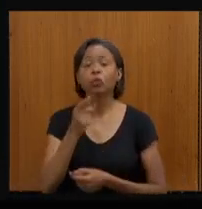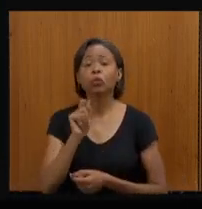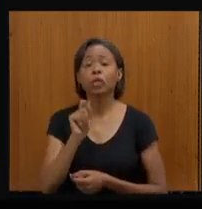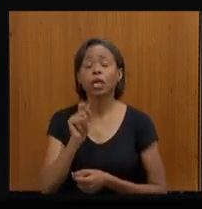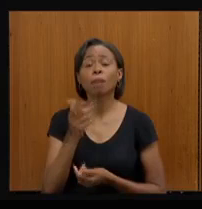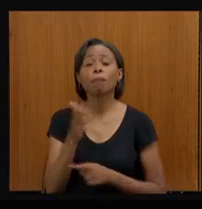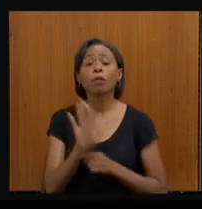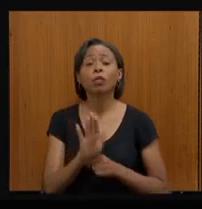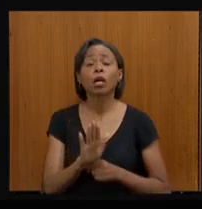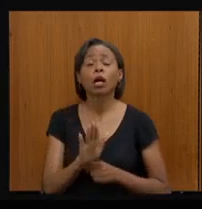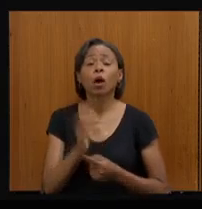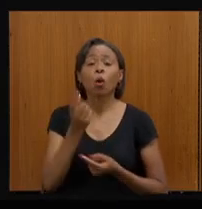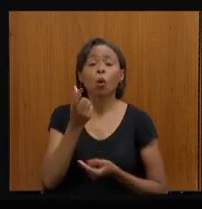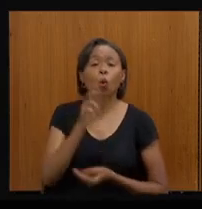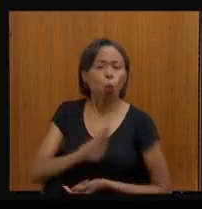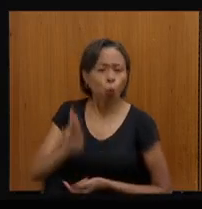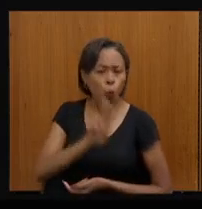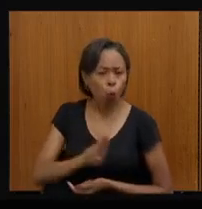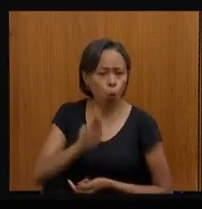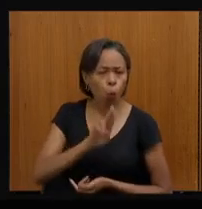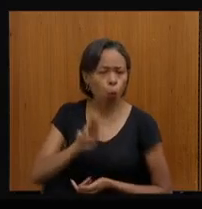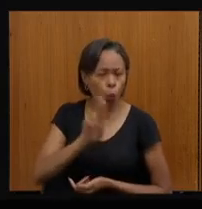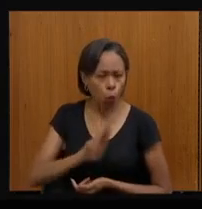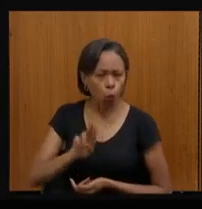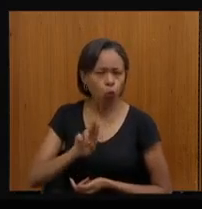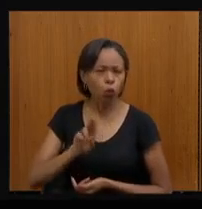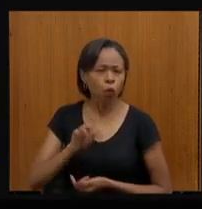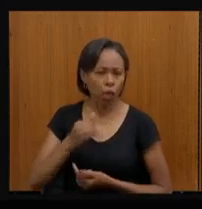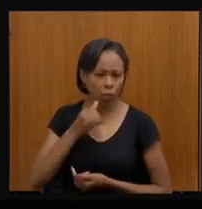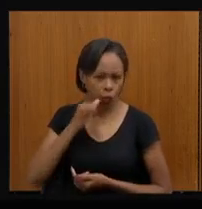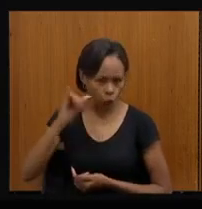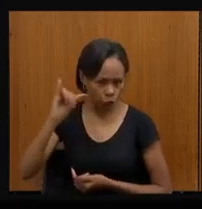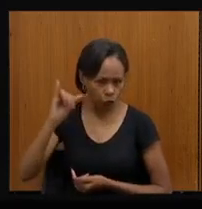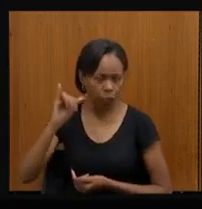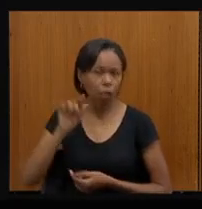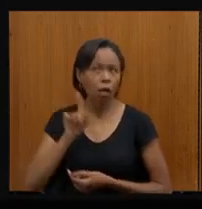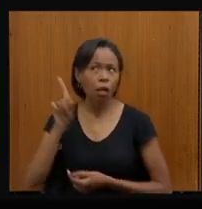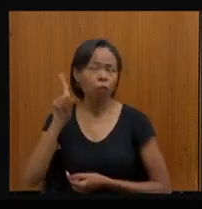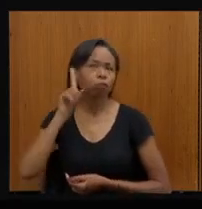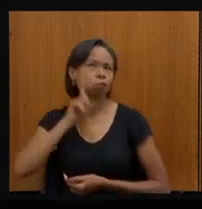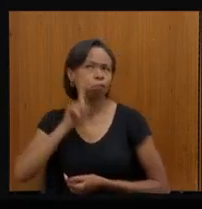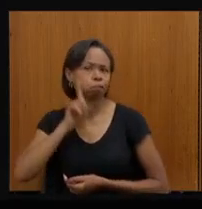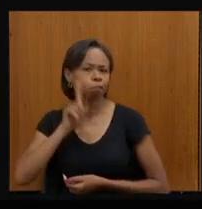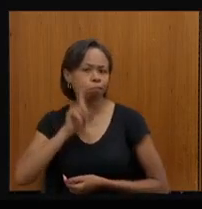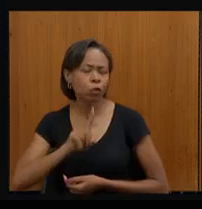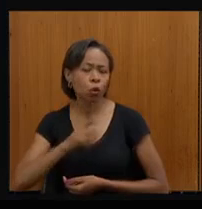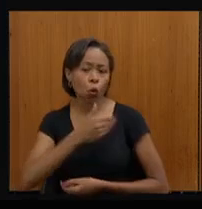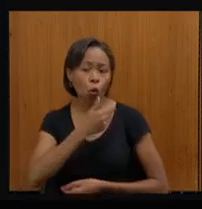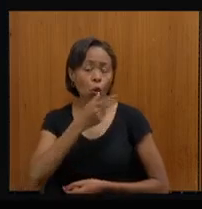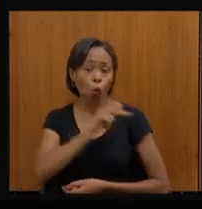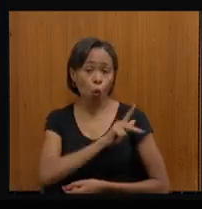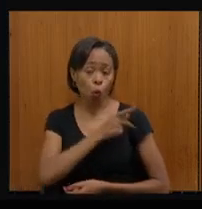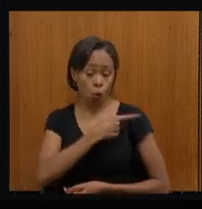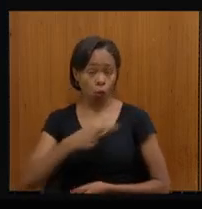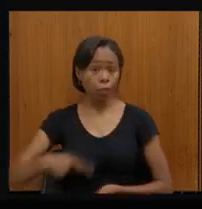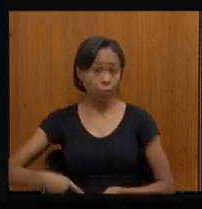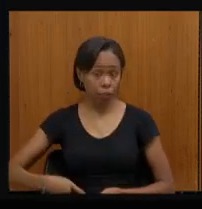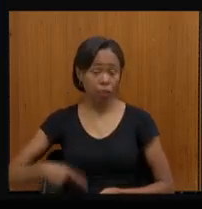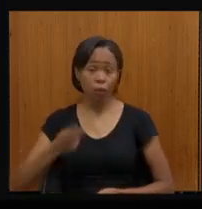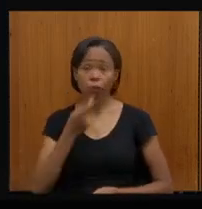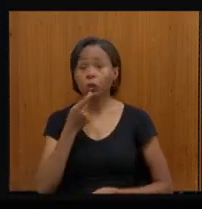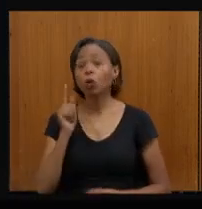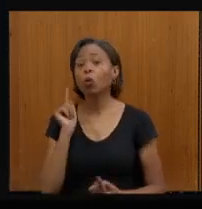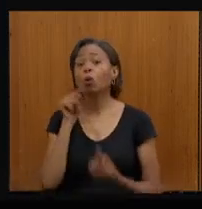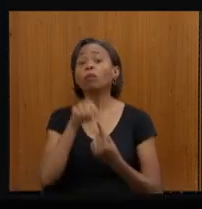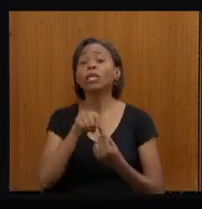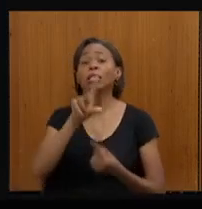consumo desse desse combustível é que os Estados Unidos acabar foi um presente daí que não colocou uma meta dizer